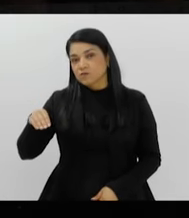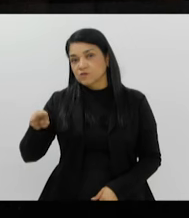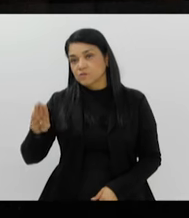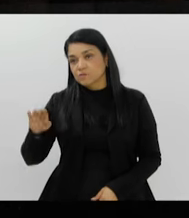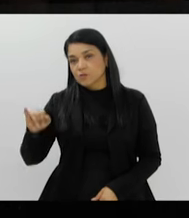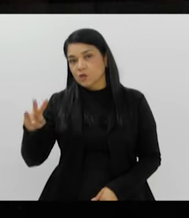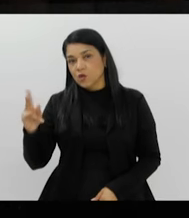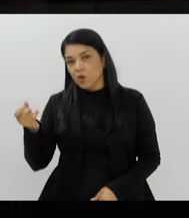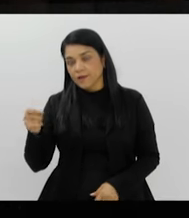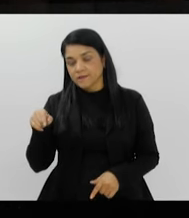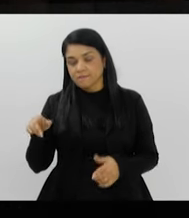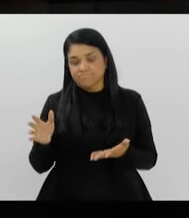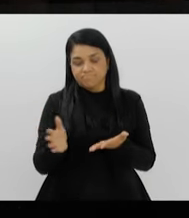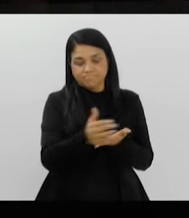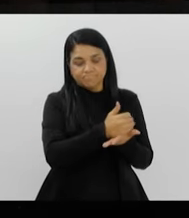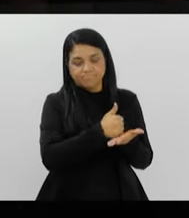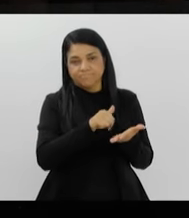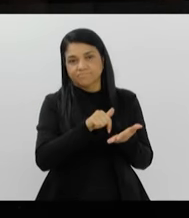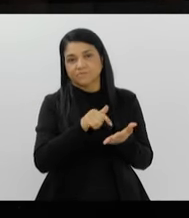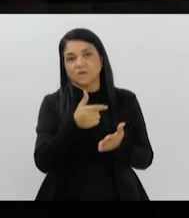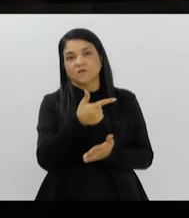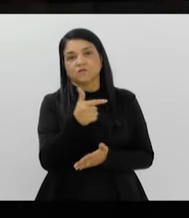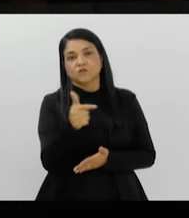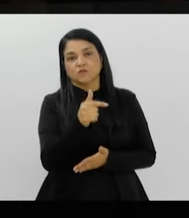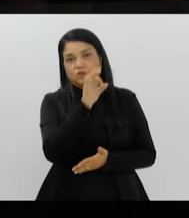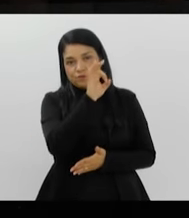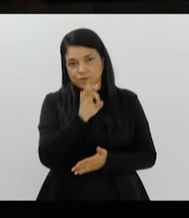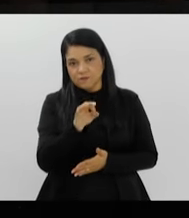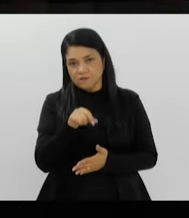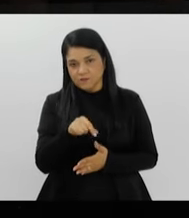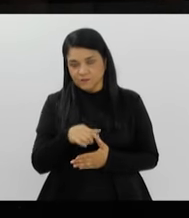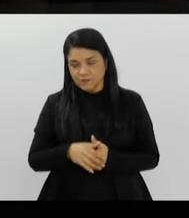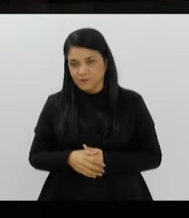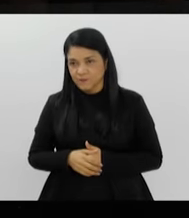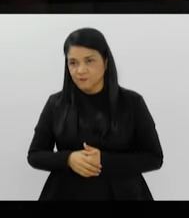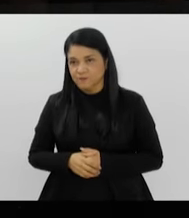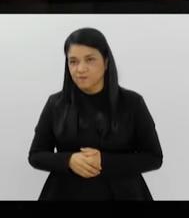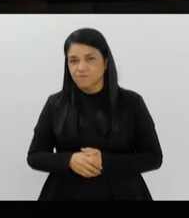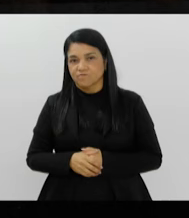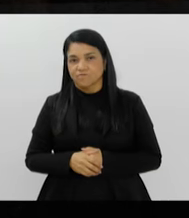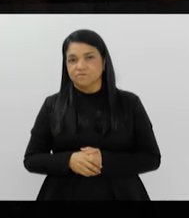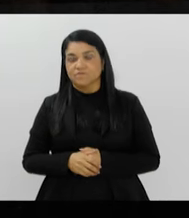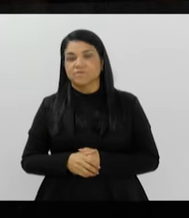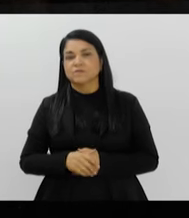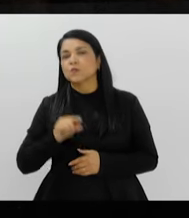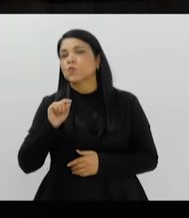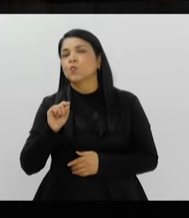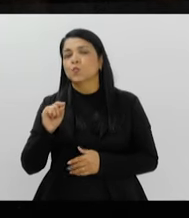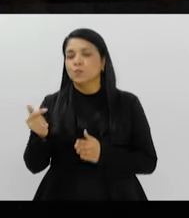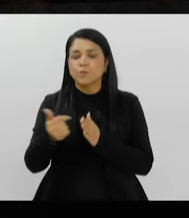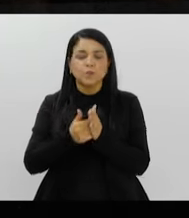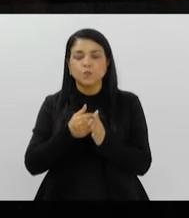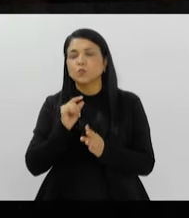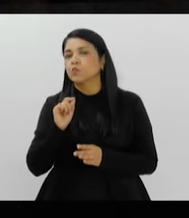receita estimada. Aí eu me pergunto, o que que resolveu,